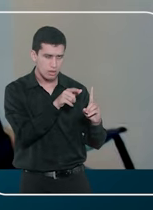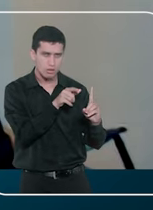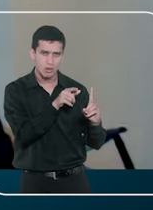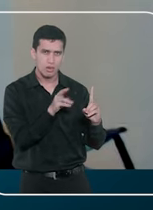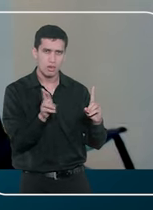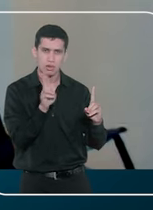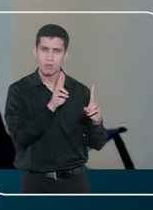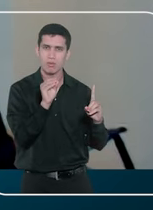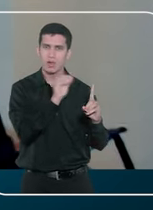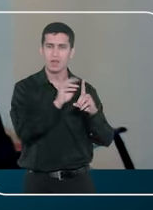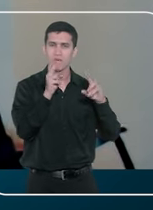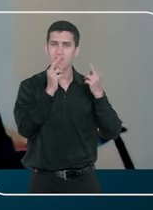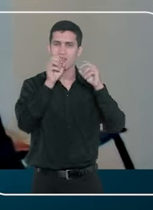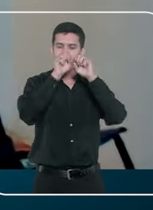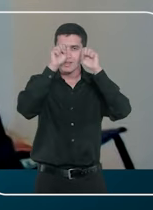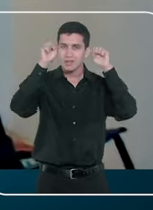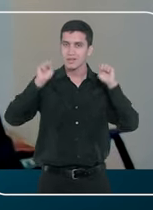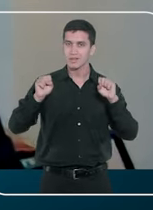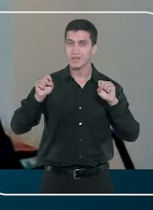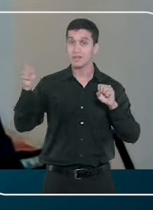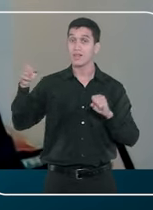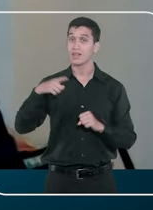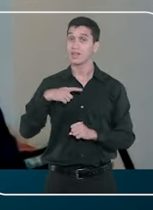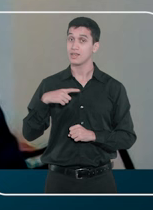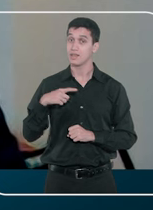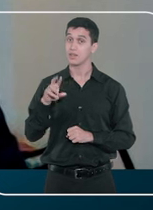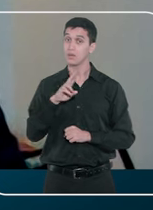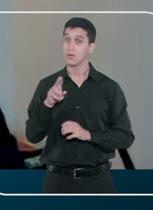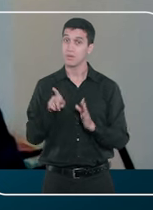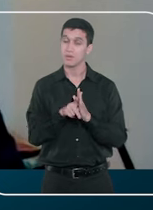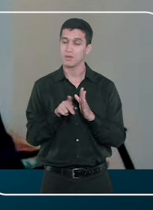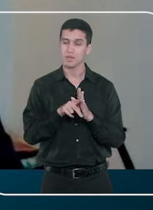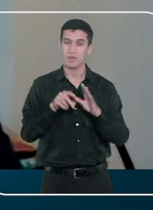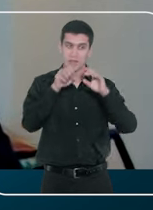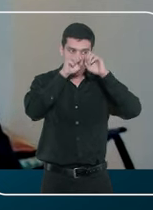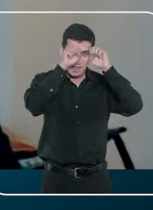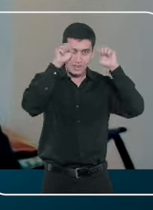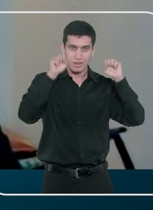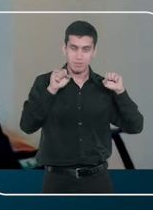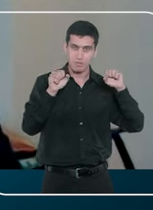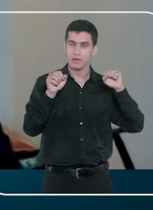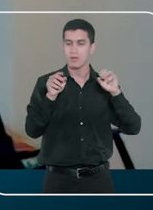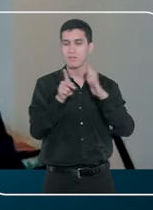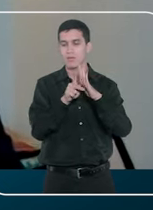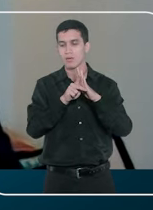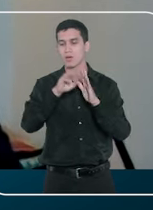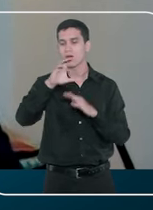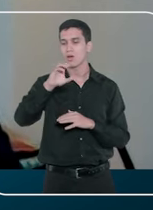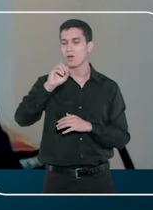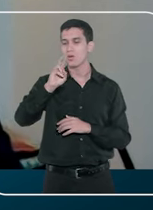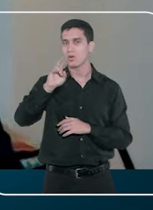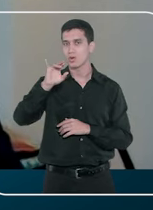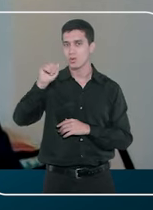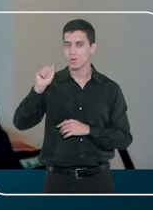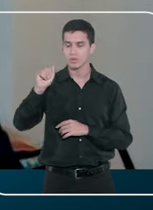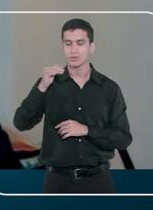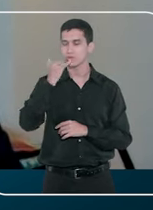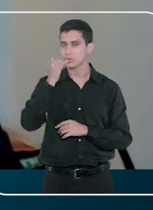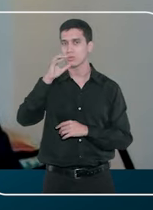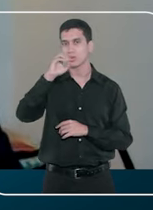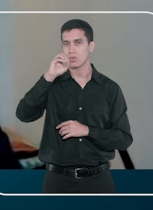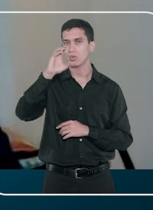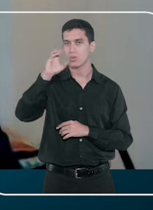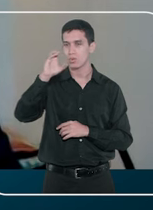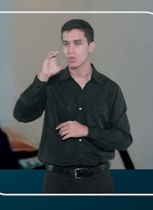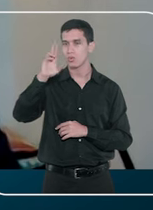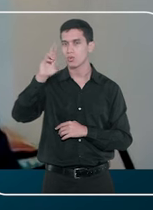expressão que eu acho curiosa, Fátima, que é a figura da testemunha da coroa. Ou seja, ele passa a figurar ali como meio de prova, né, declarando,